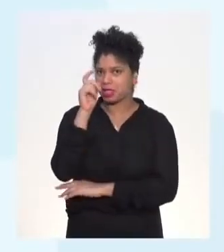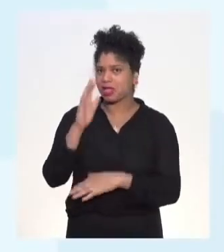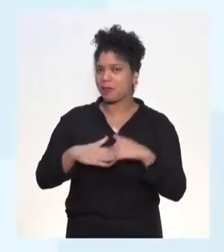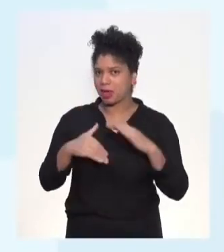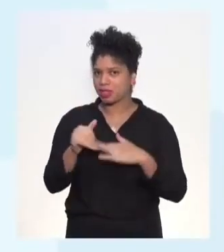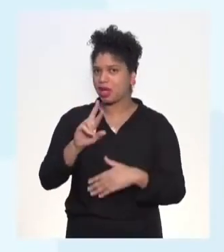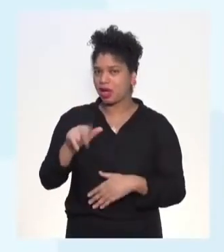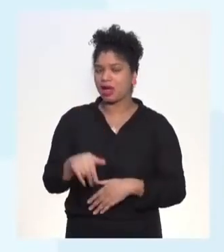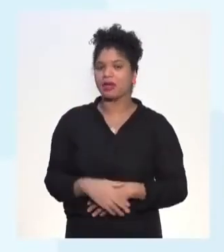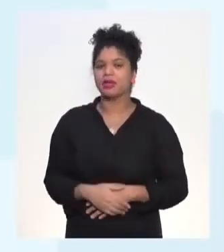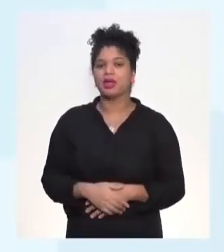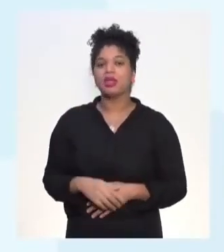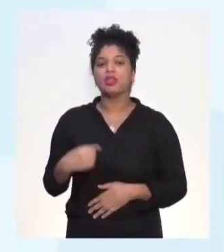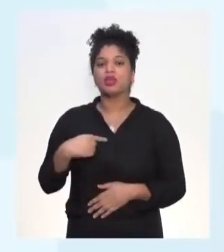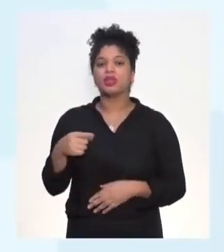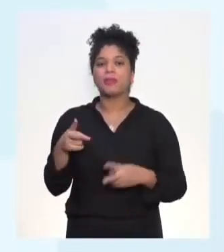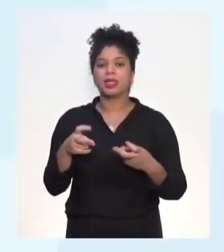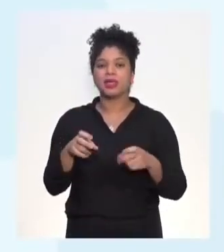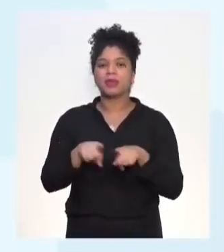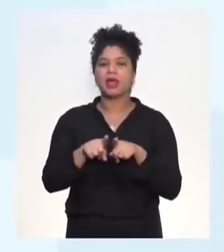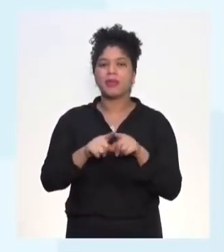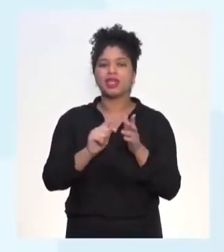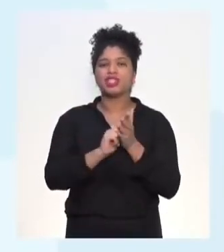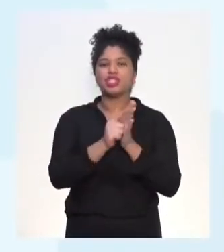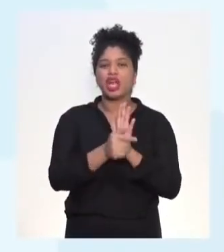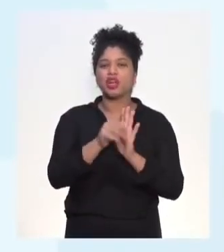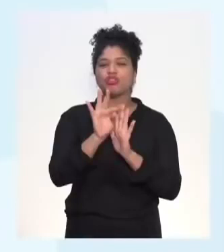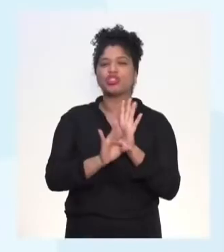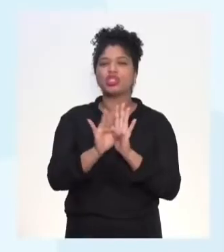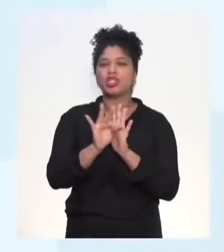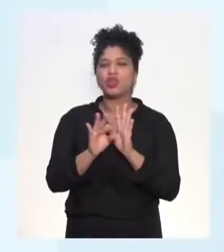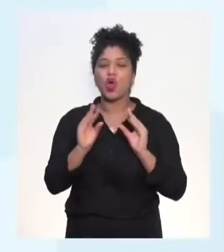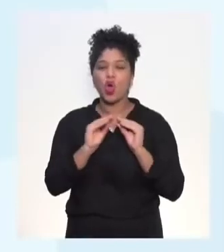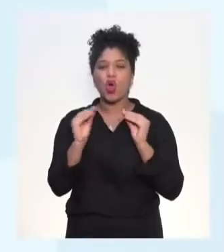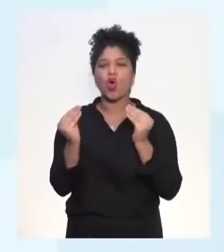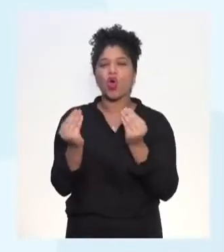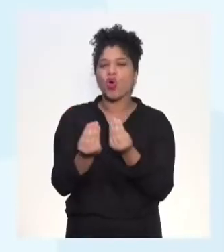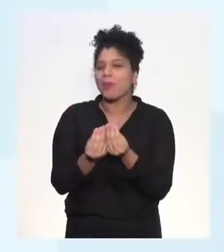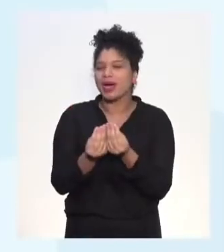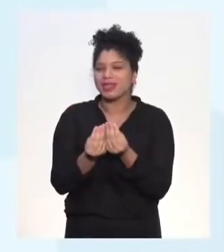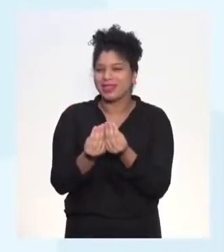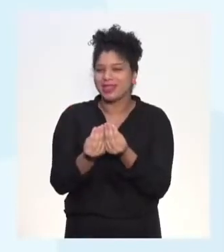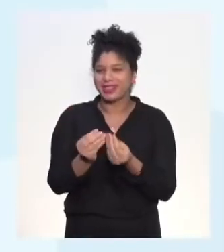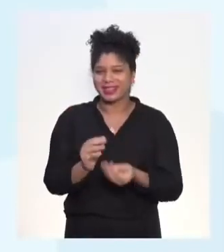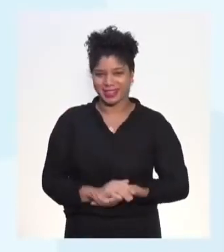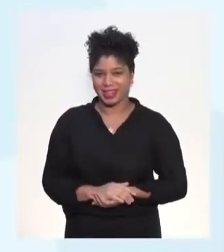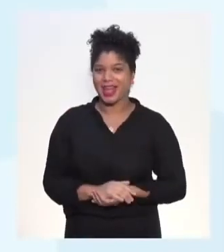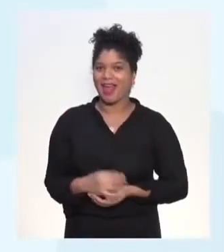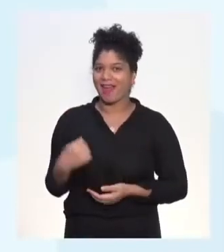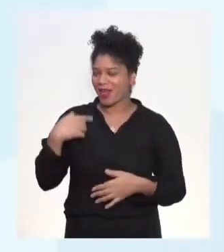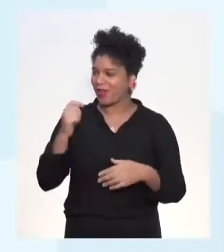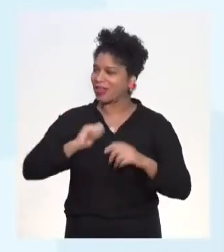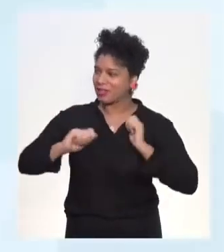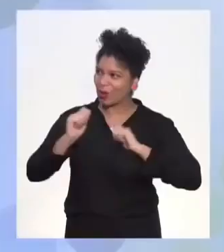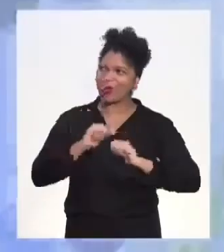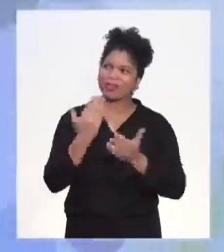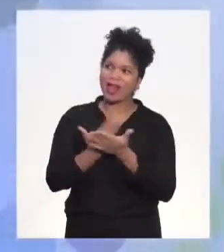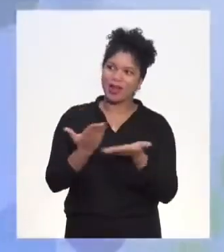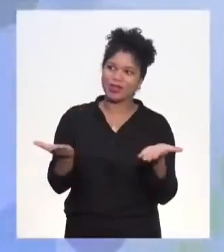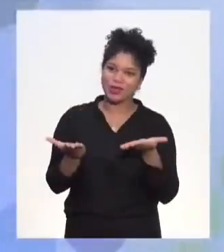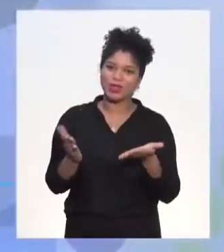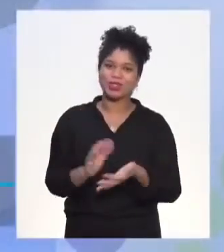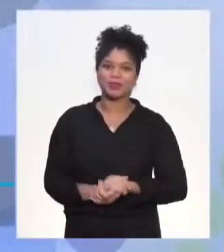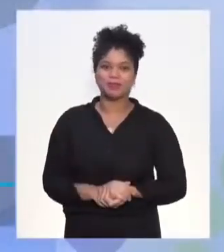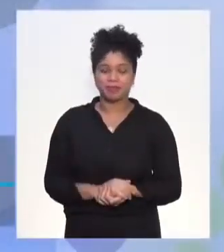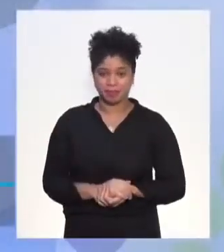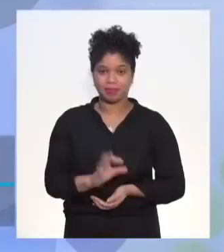aí. Reconhecer os elementos da narrativa do gênero textual romance. Estou ansiosa por essa aula. Sim, antes de tudo,